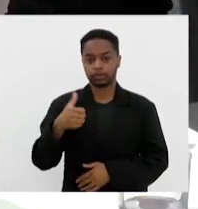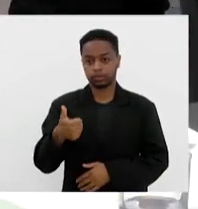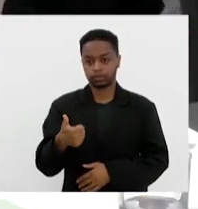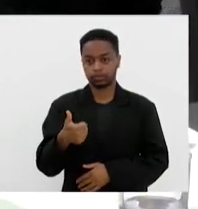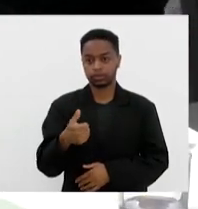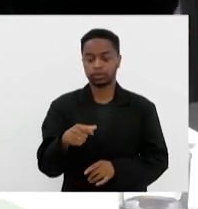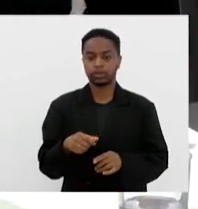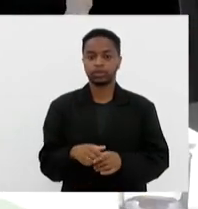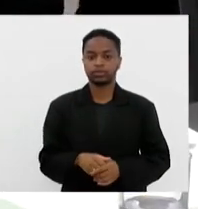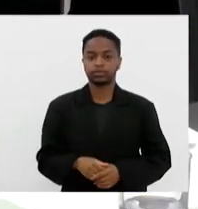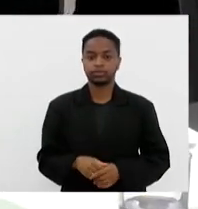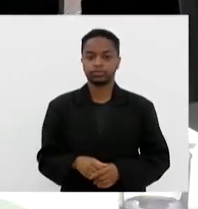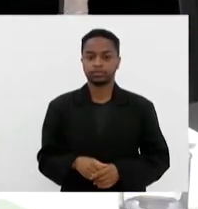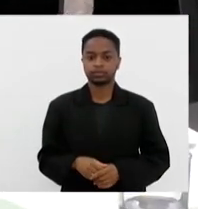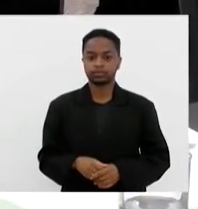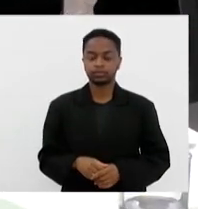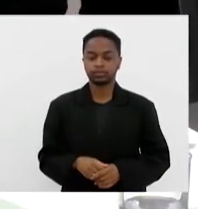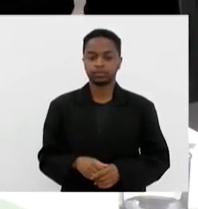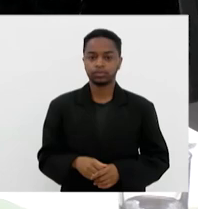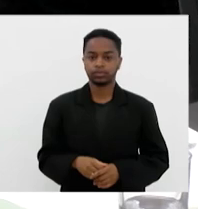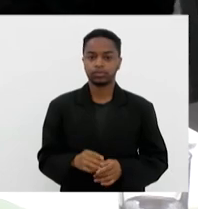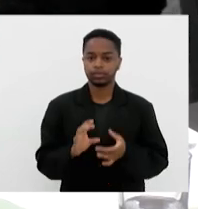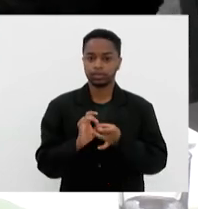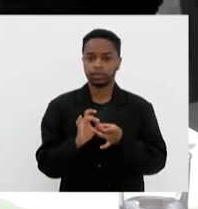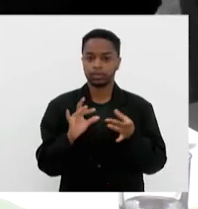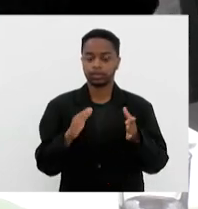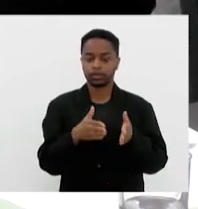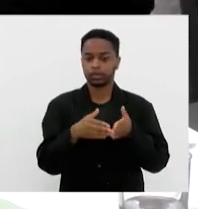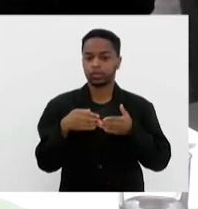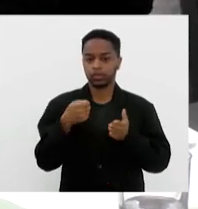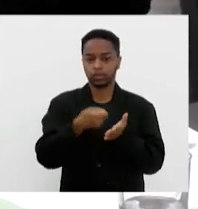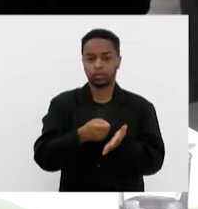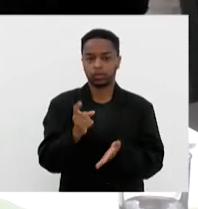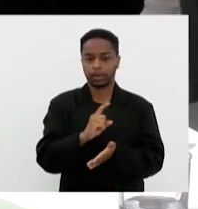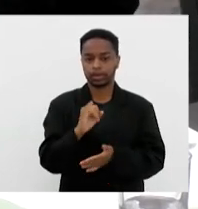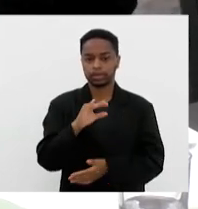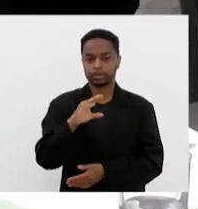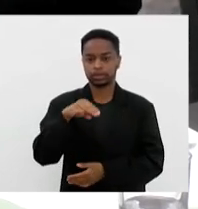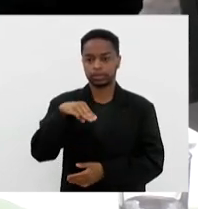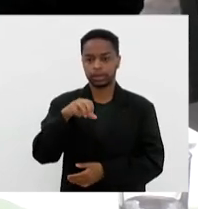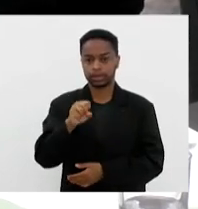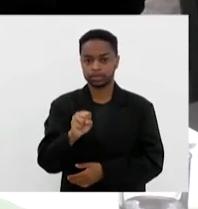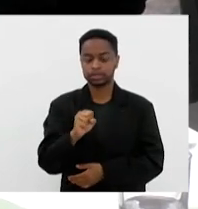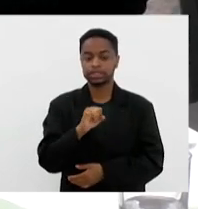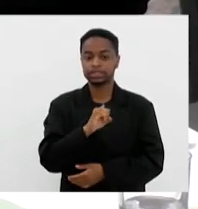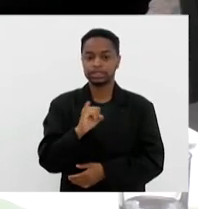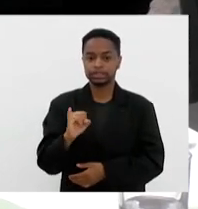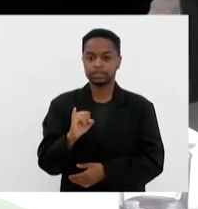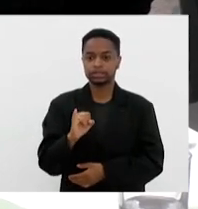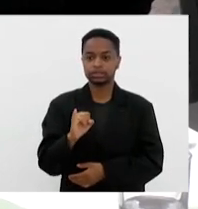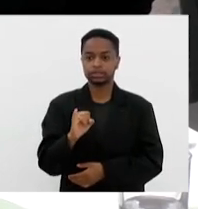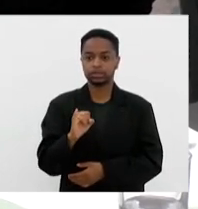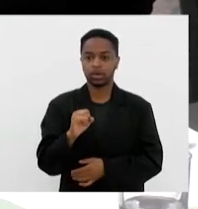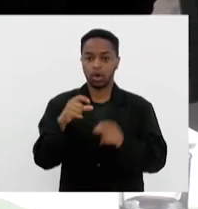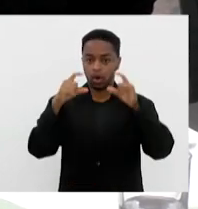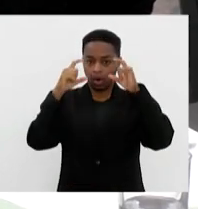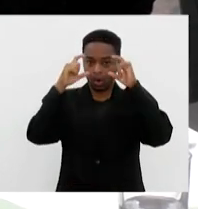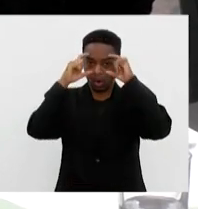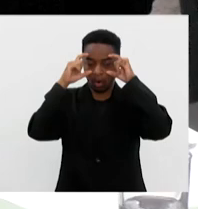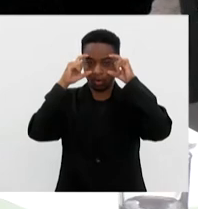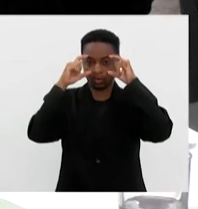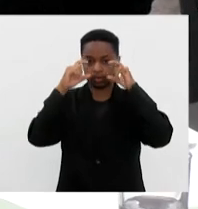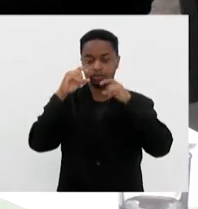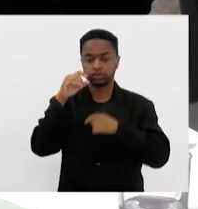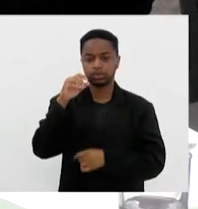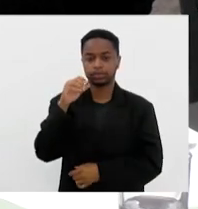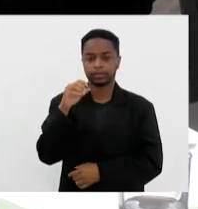Índia Armelau, que concede a isenção do ICMS, Imposto sobre Circulação de Mercadorias e Serviços, nas operações de saída interna de óculos inteligentes